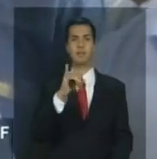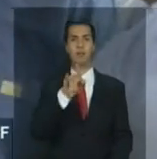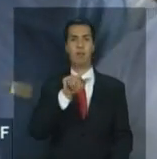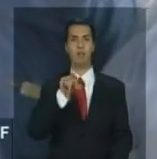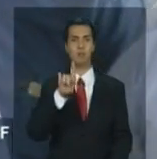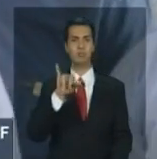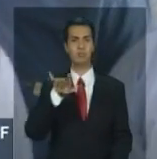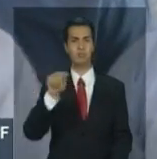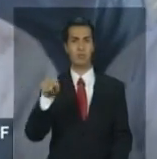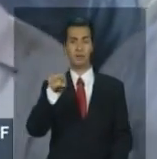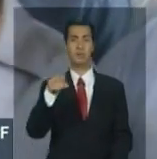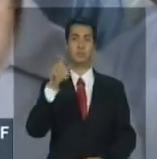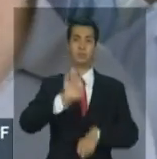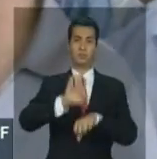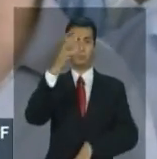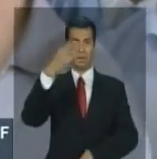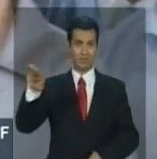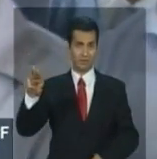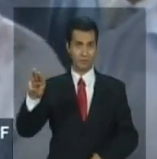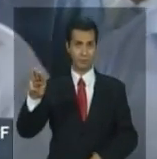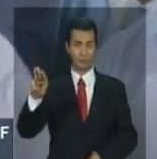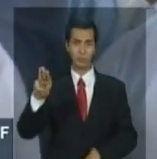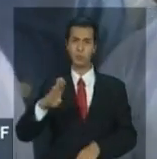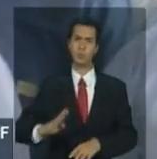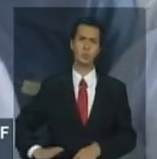nós queremos. E